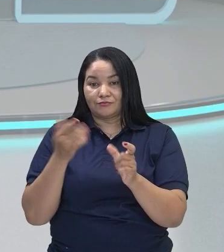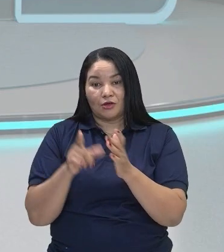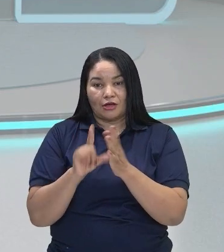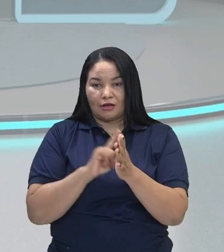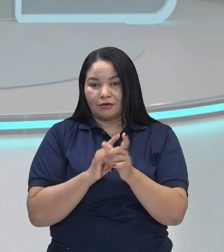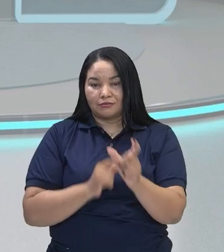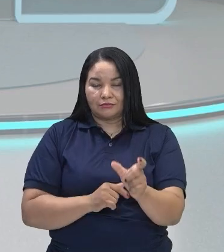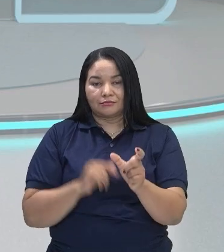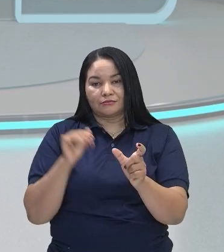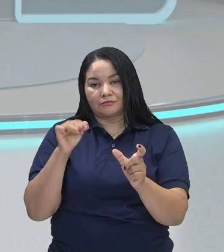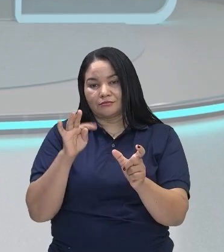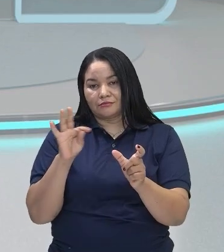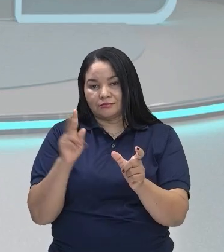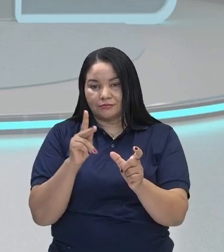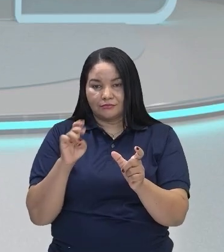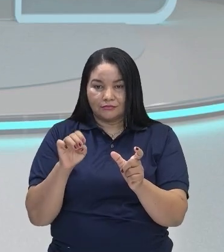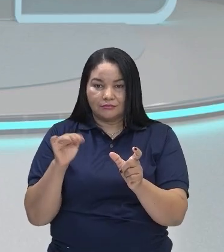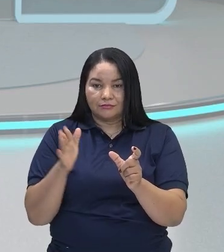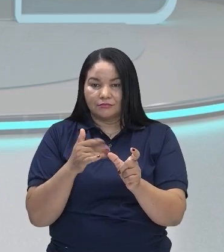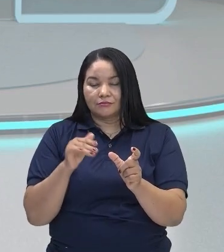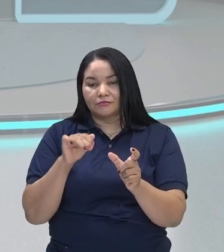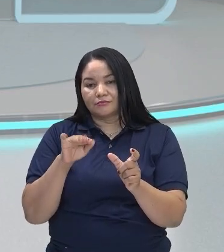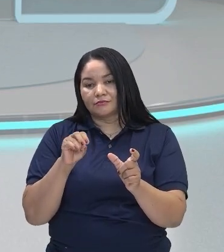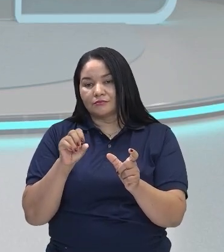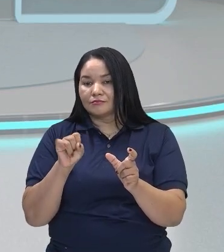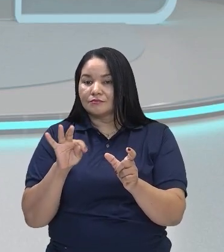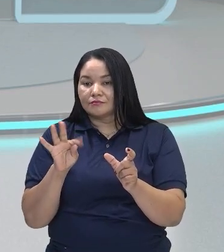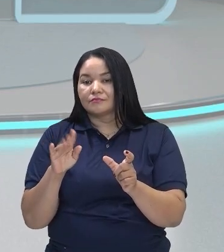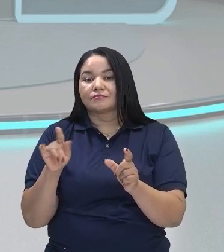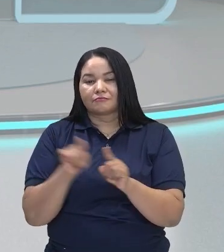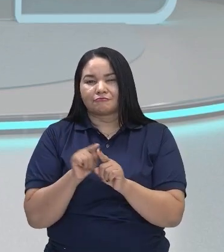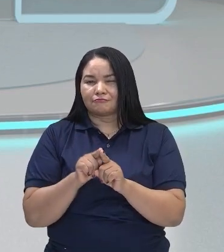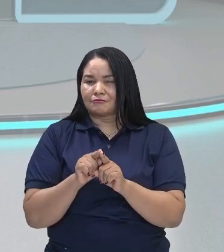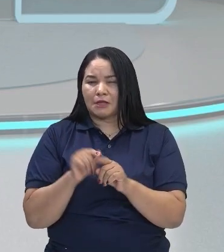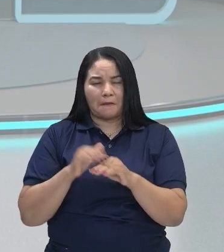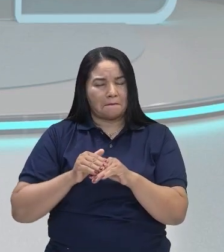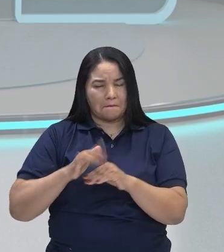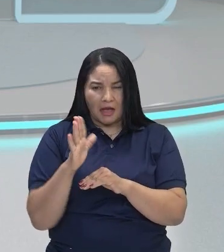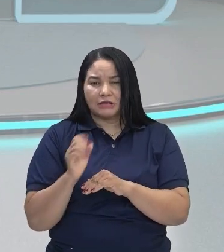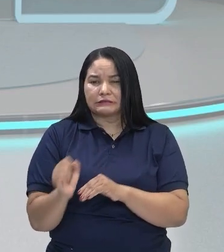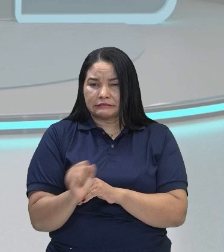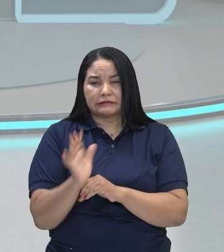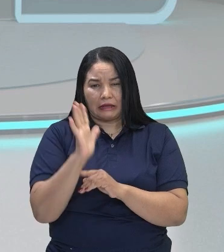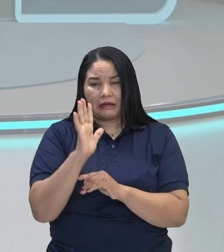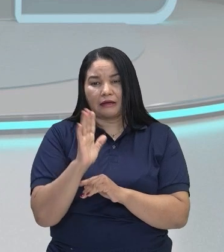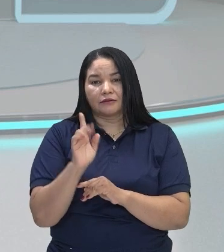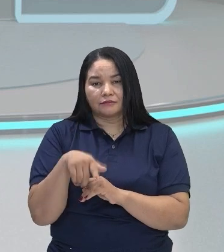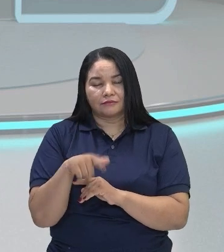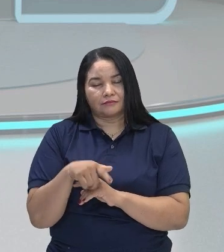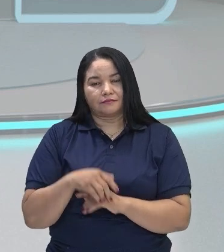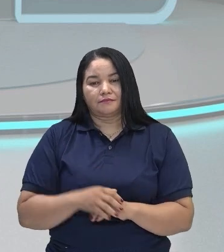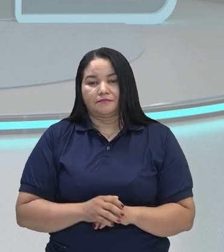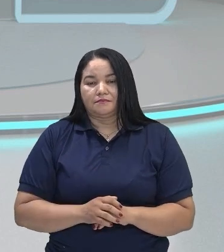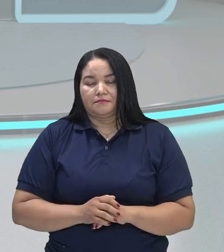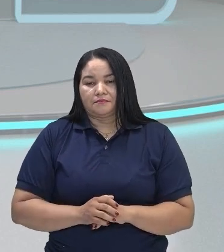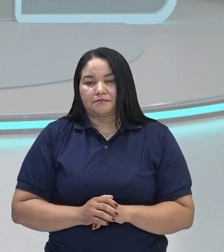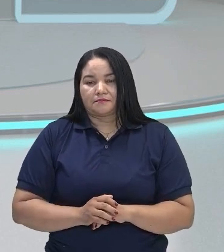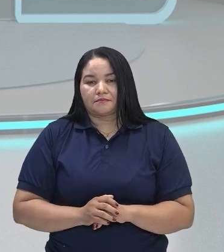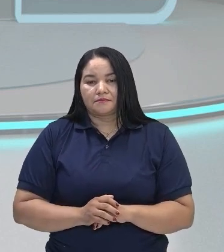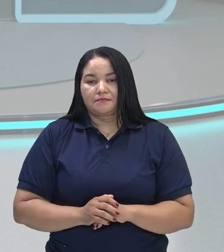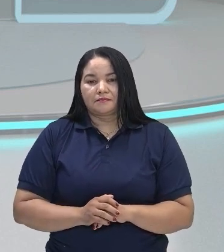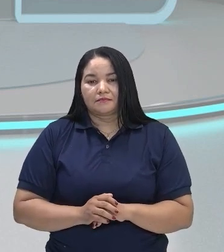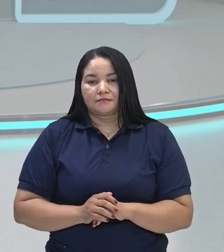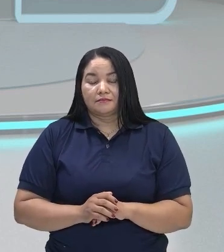o mais caro. Expensive, caro. The most expensive, o mais caro. Todos